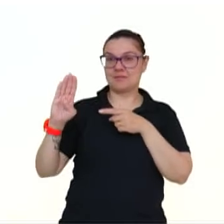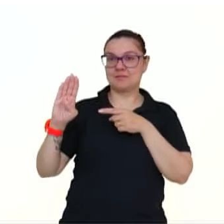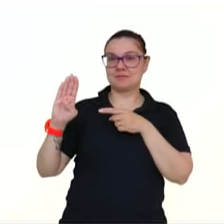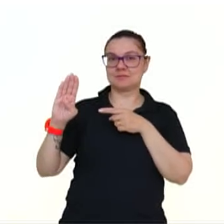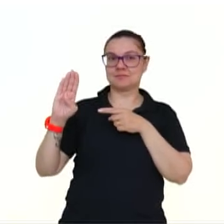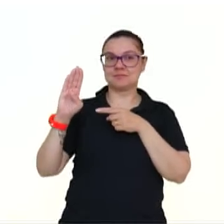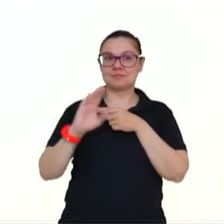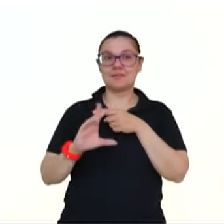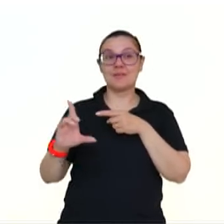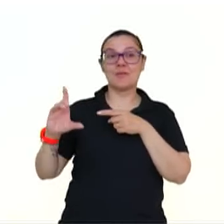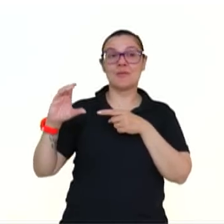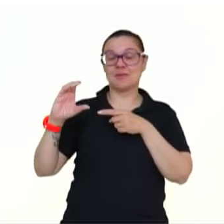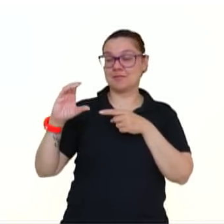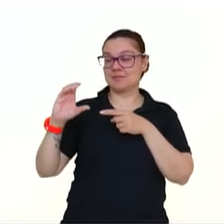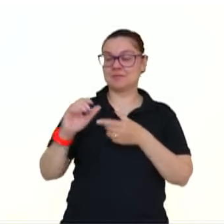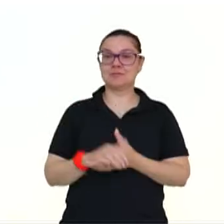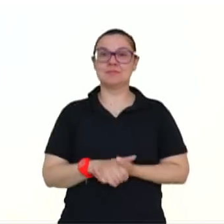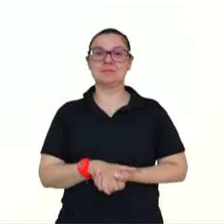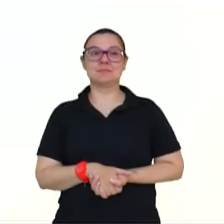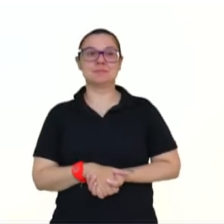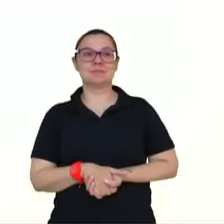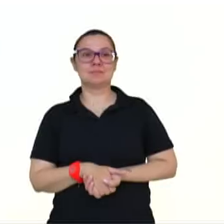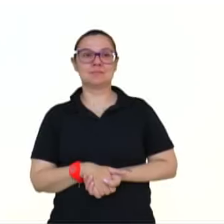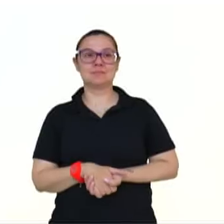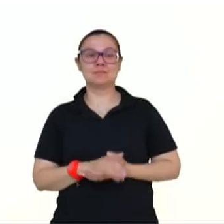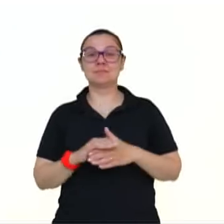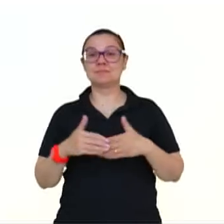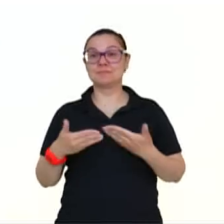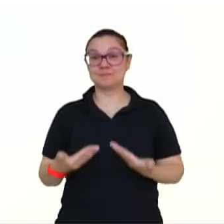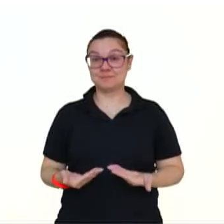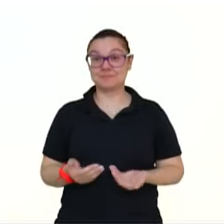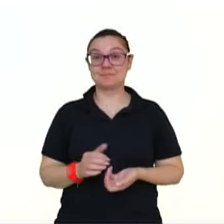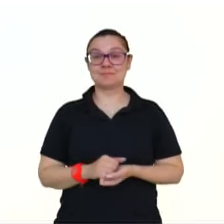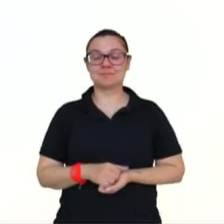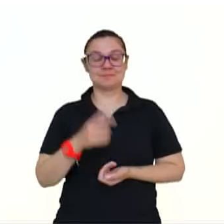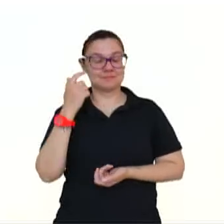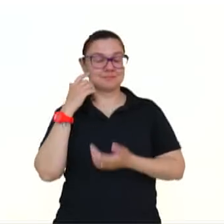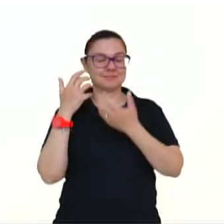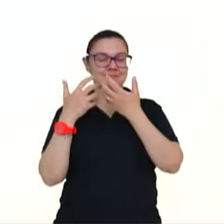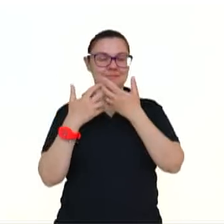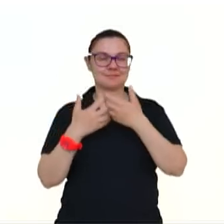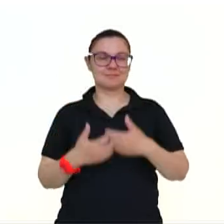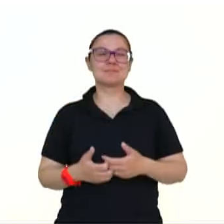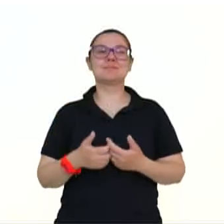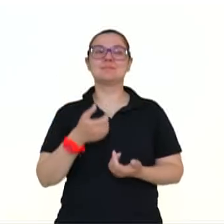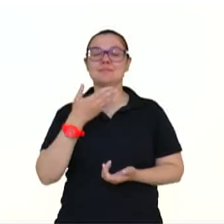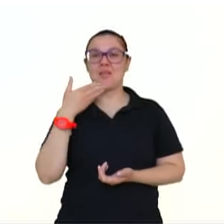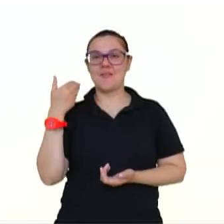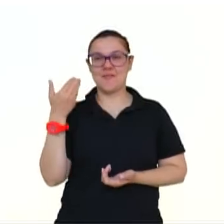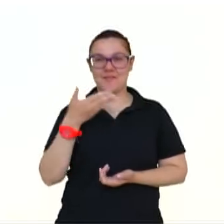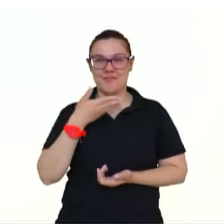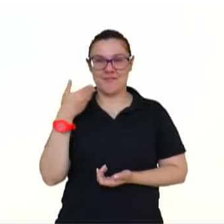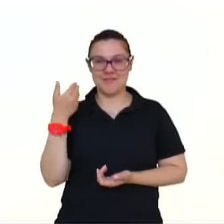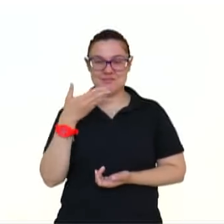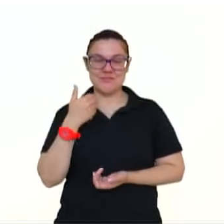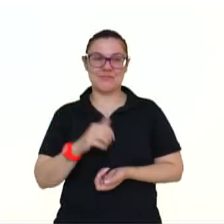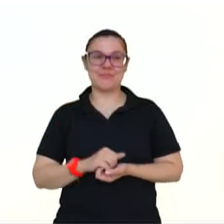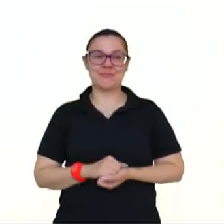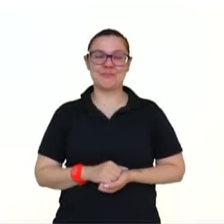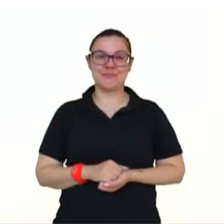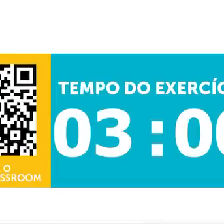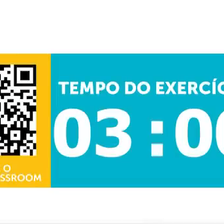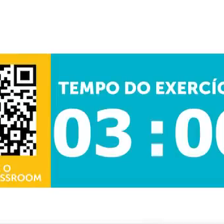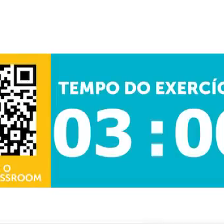B, hipertexto ou letra C, hipermídia? Pense lá que essa é uma pergunta fácil.